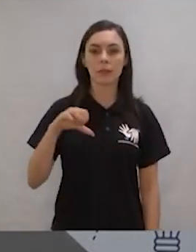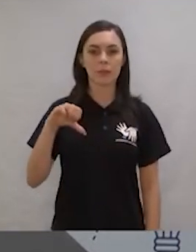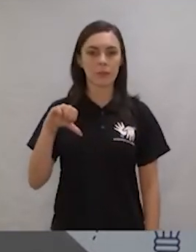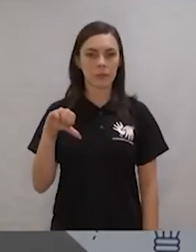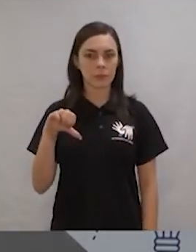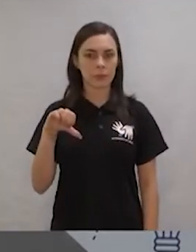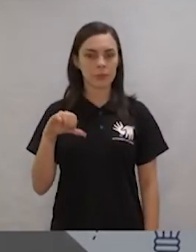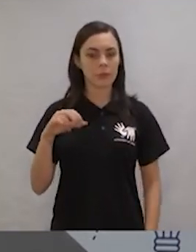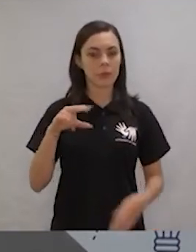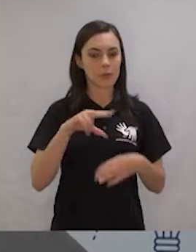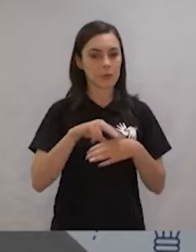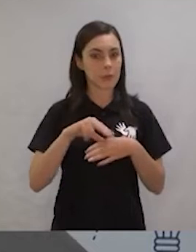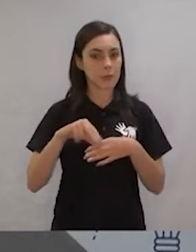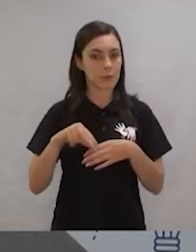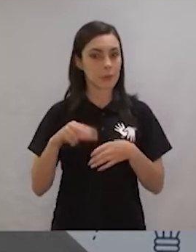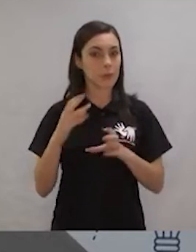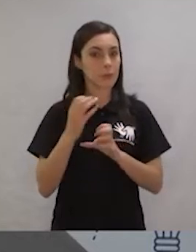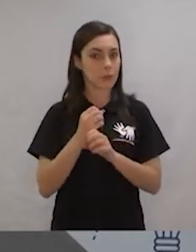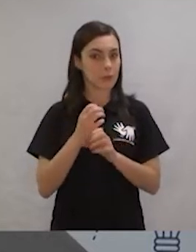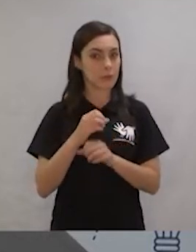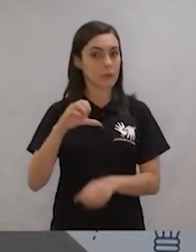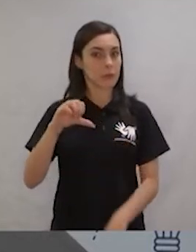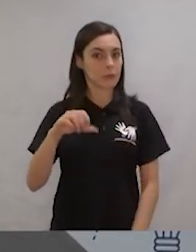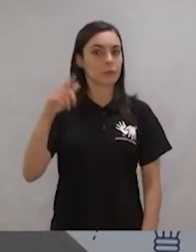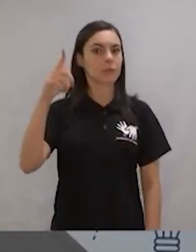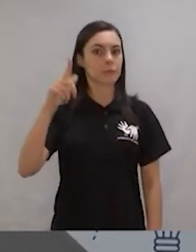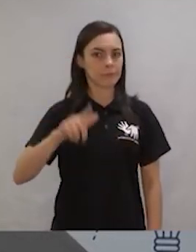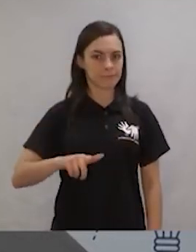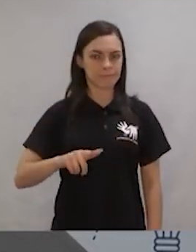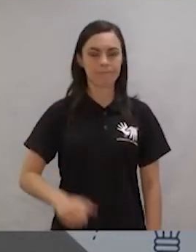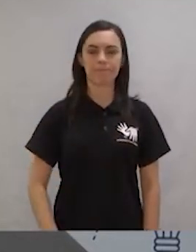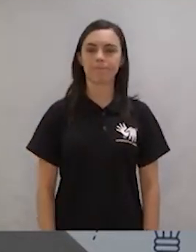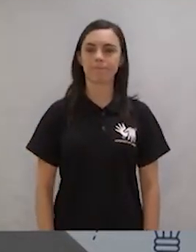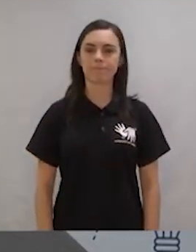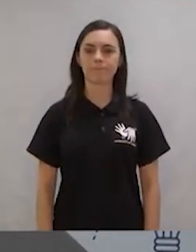9. Então eu vou contar 9 grampos novamente.